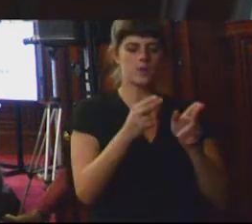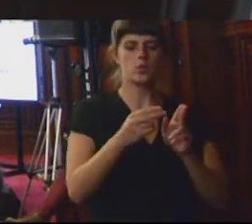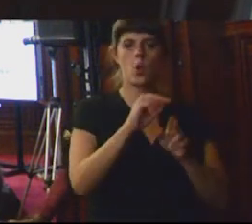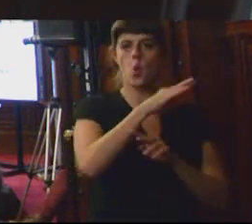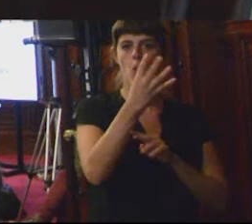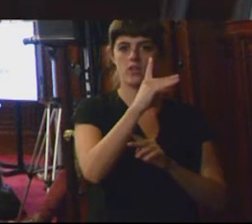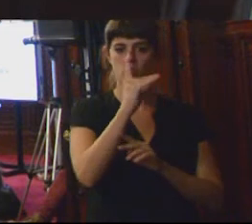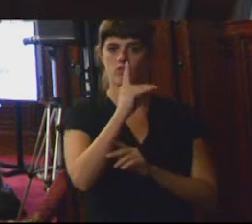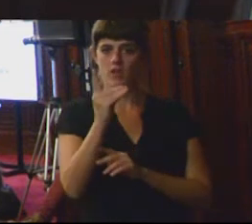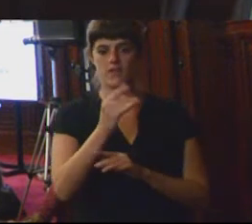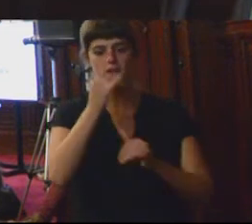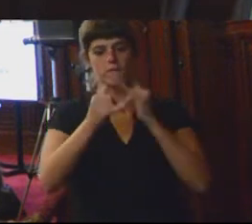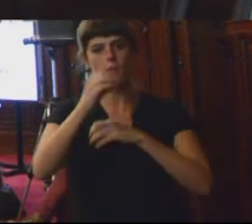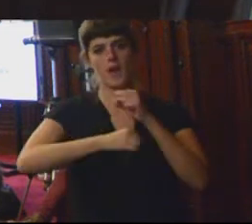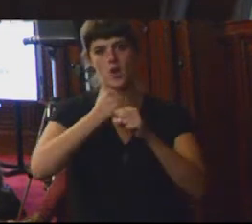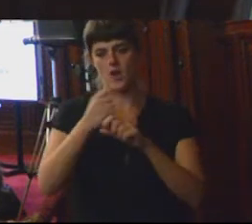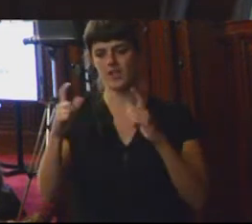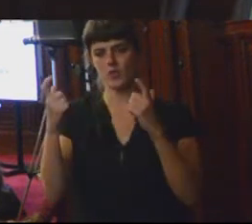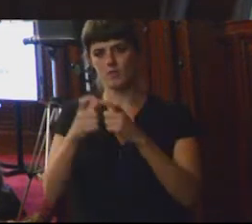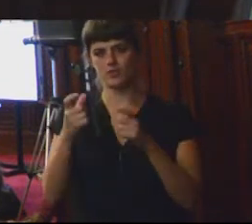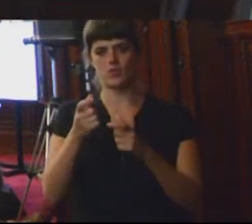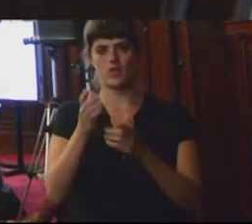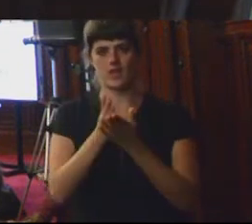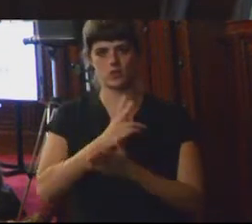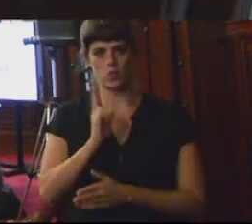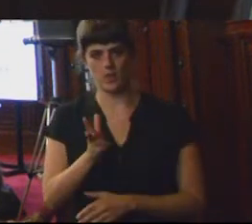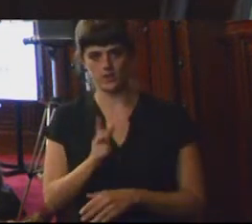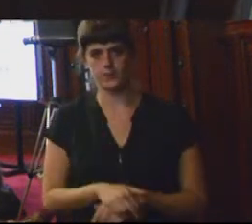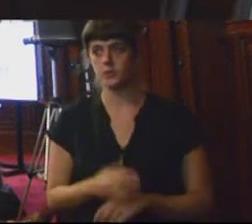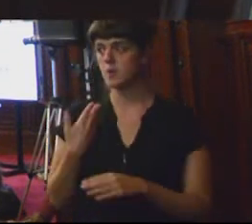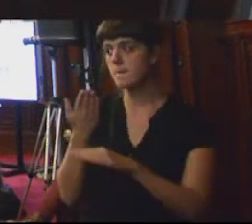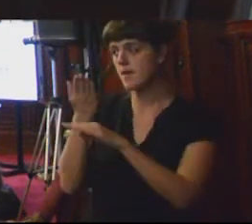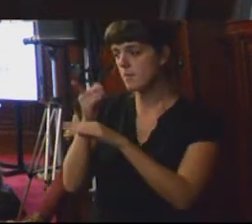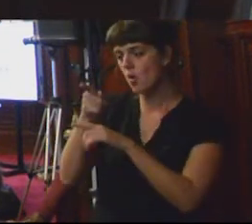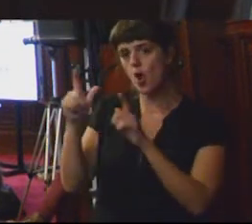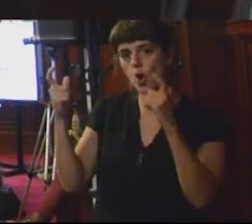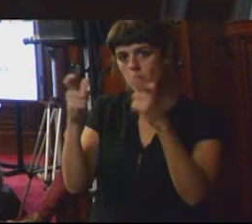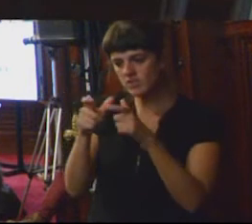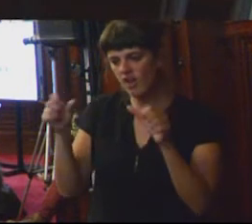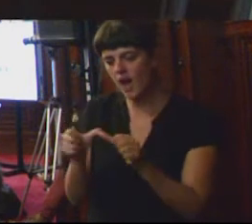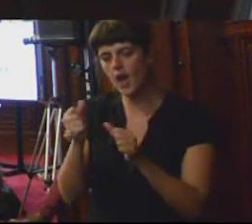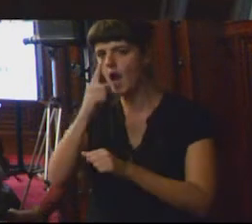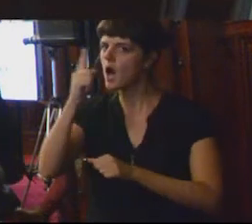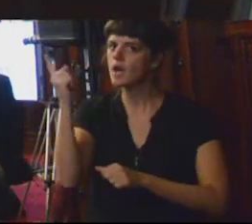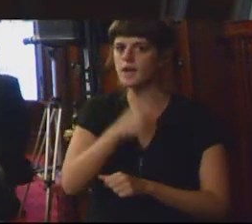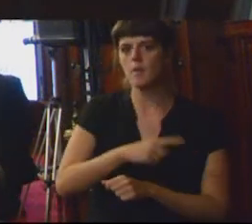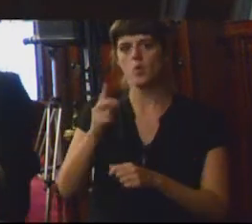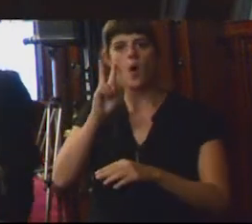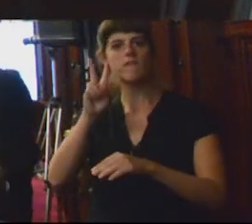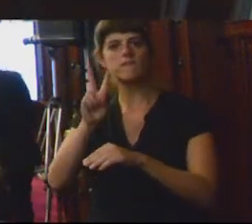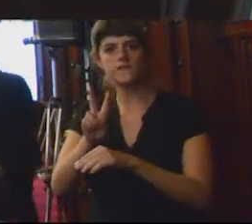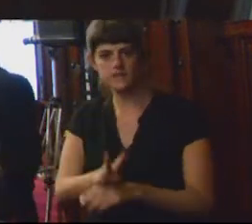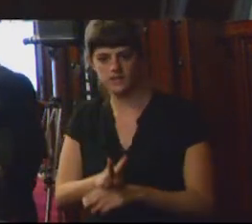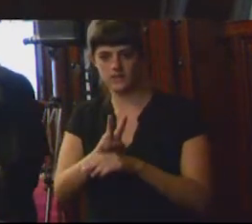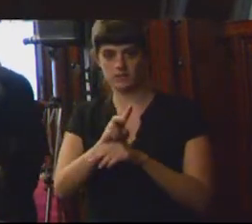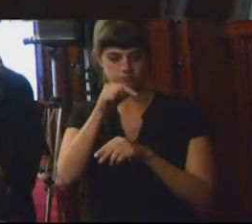dessa comissão. Solicitamos ainda que essa comissão realize o mais rápido possível uma visita em loco para